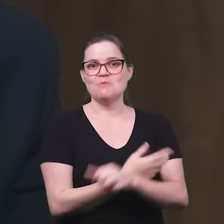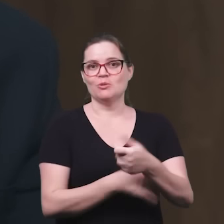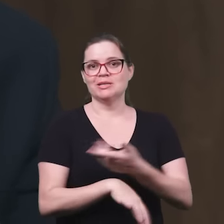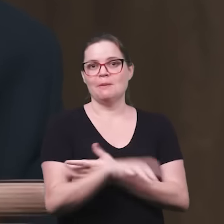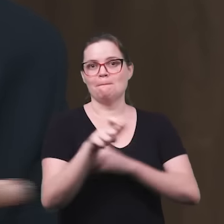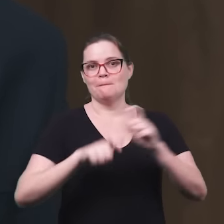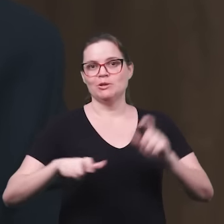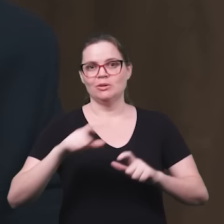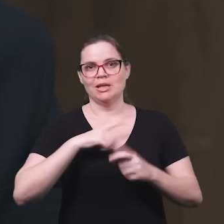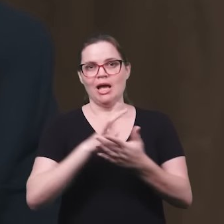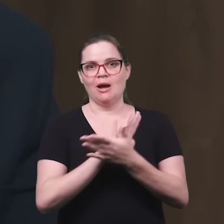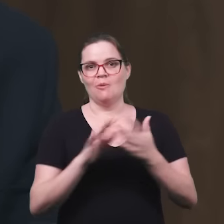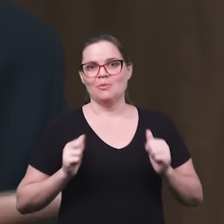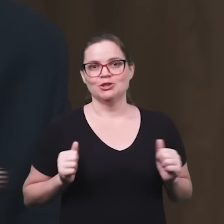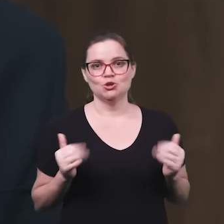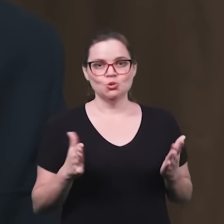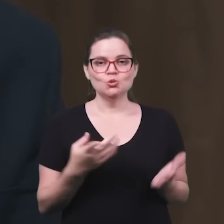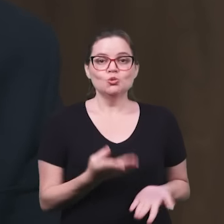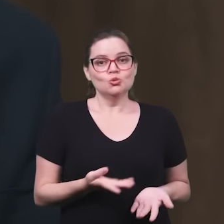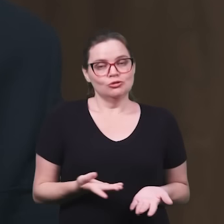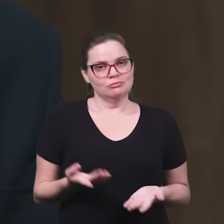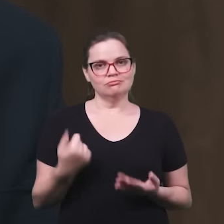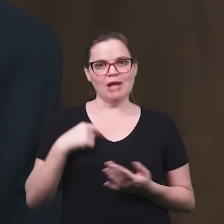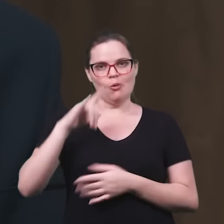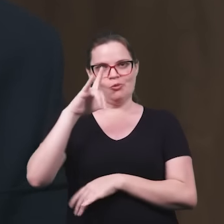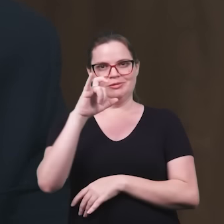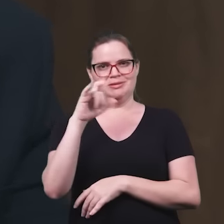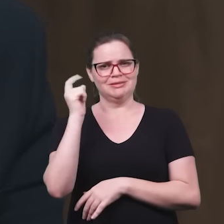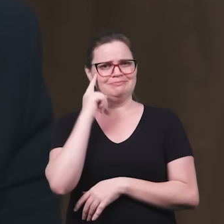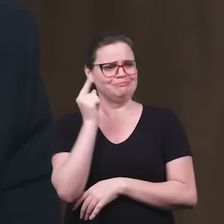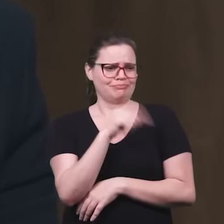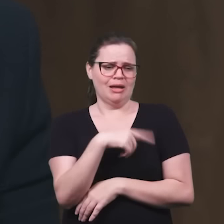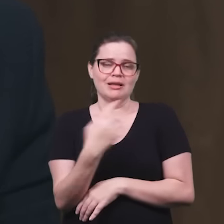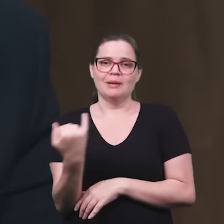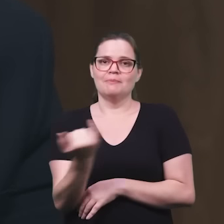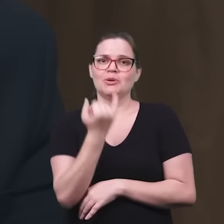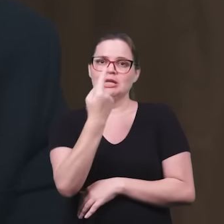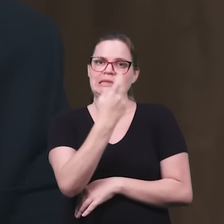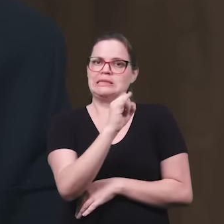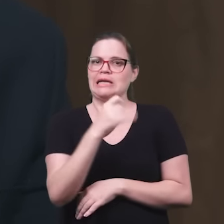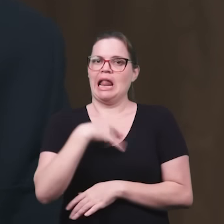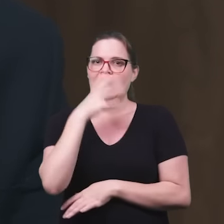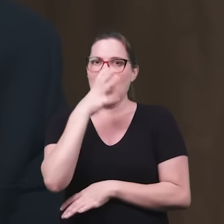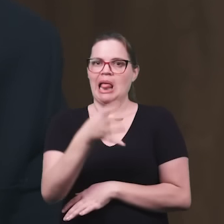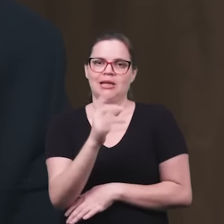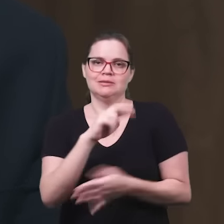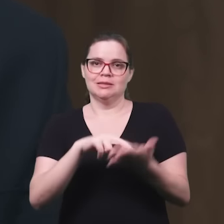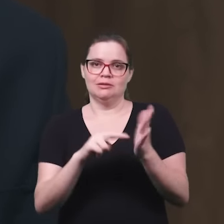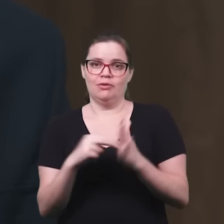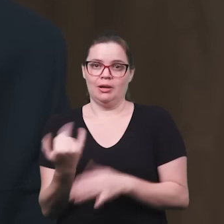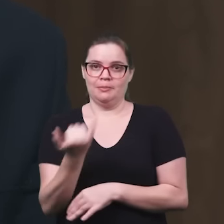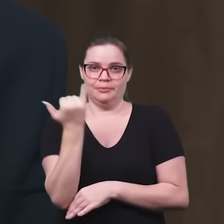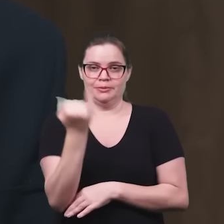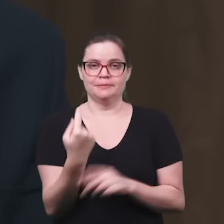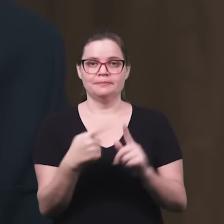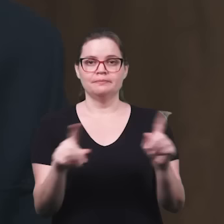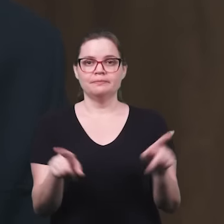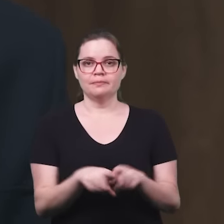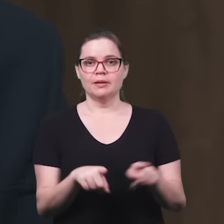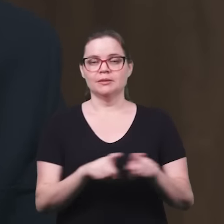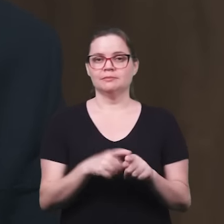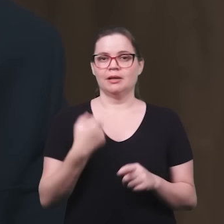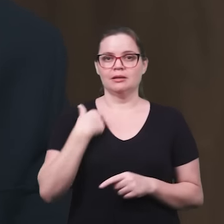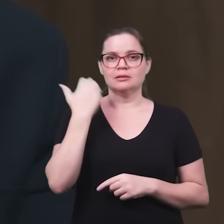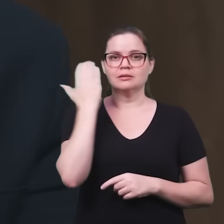Ele está gerando ali algum tipo de sentimento, então ele é um conteúdo relevante por si só. Mas mais do que isso,